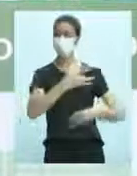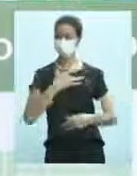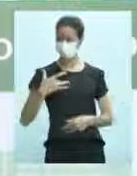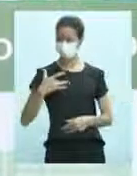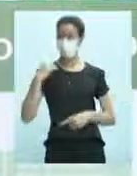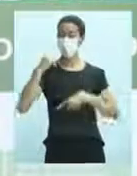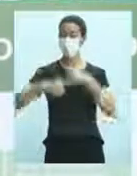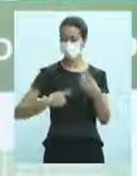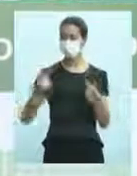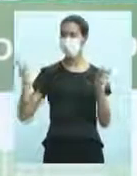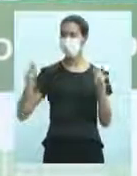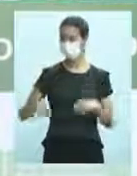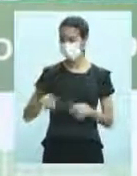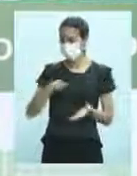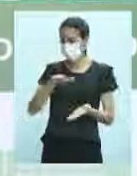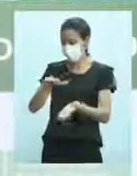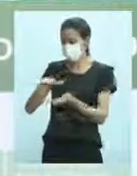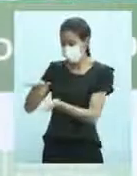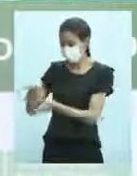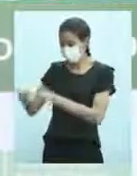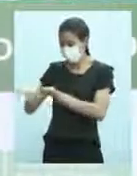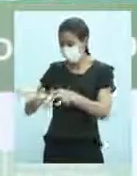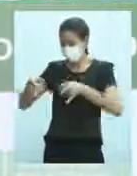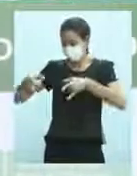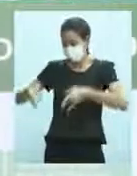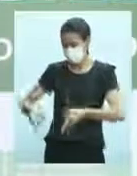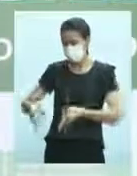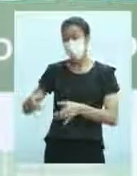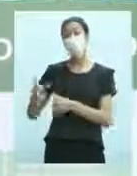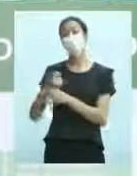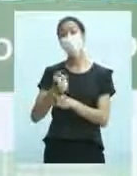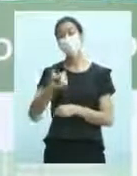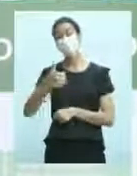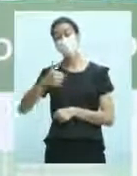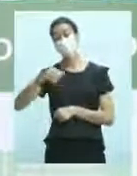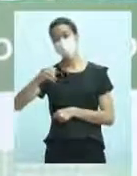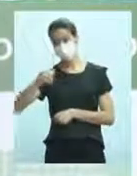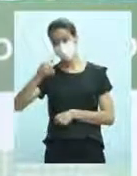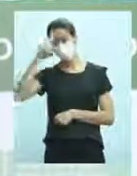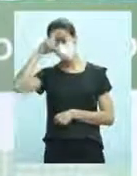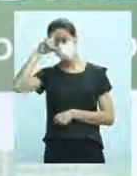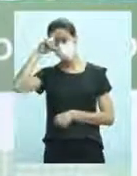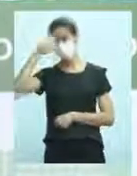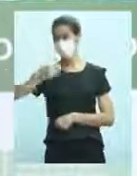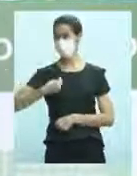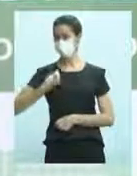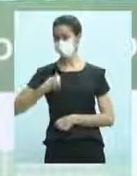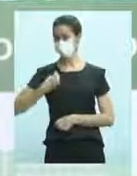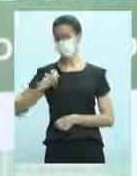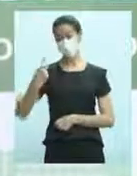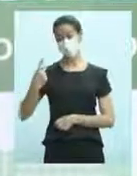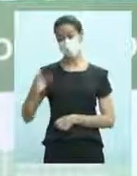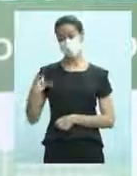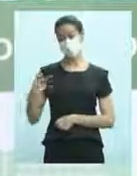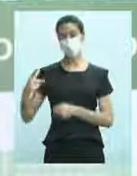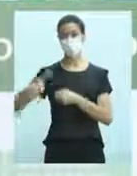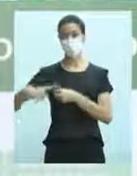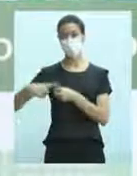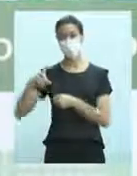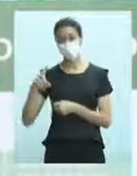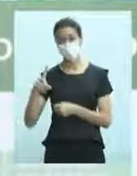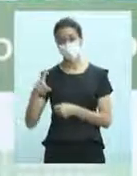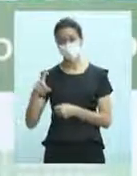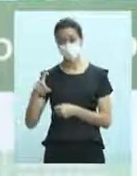suficiente nesse primeiro momento nós temos dez leitos no hospital da vida de uti para os pacientes por